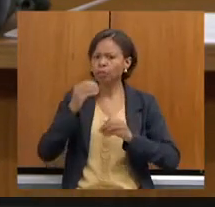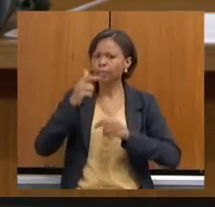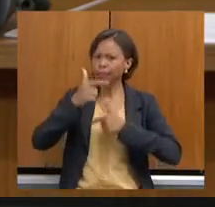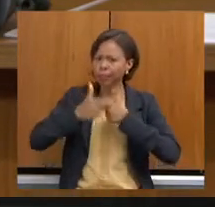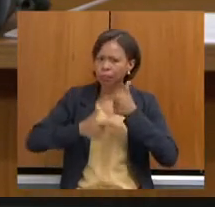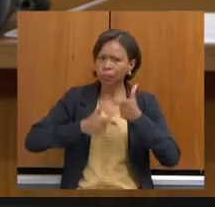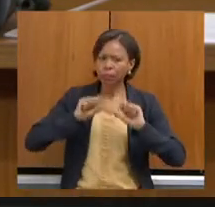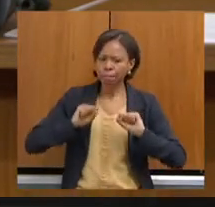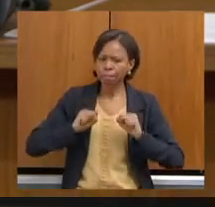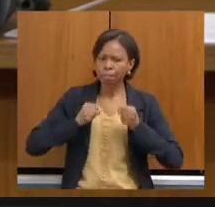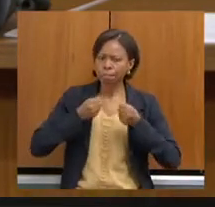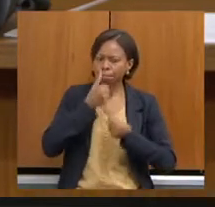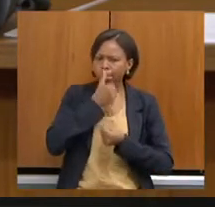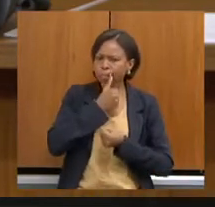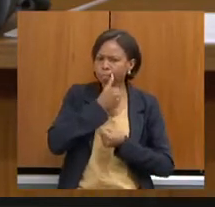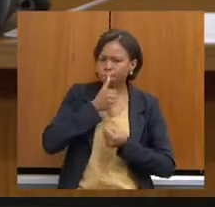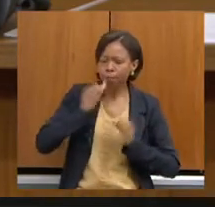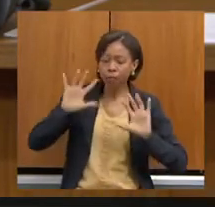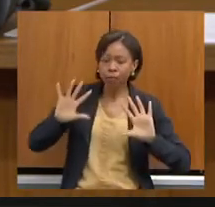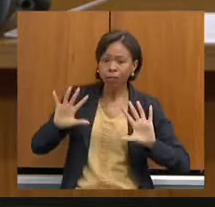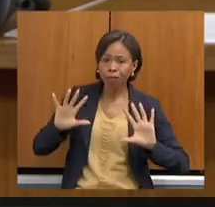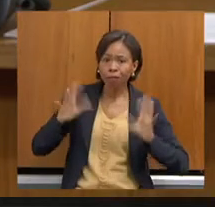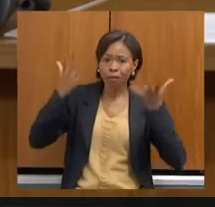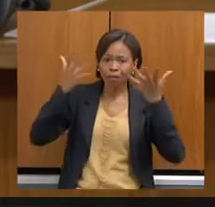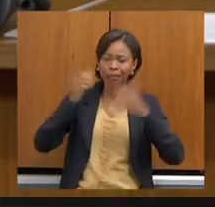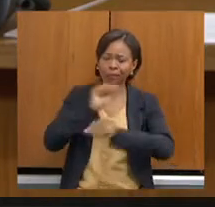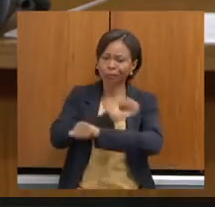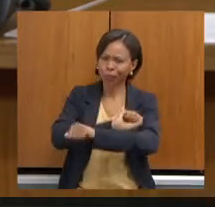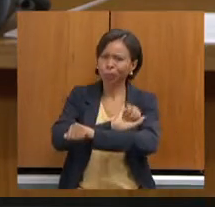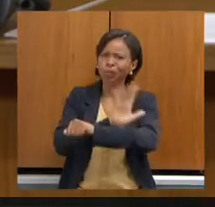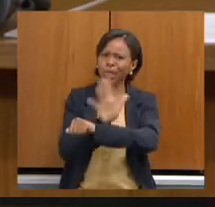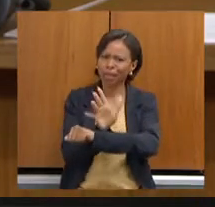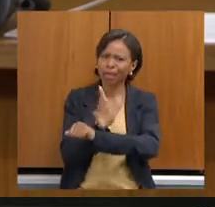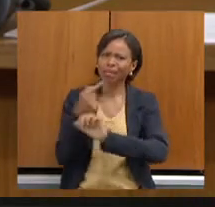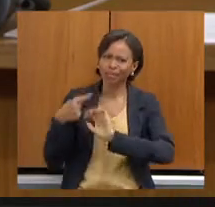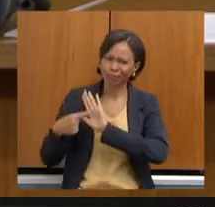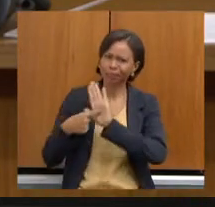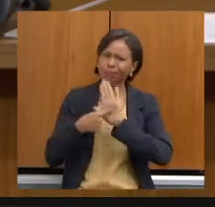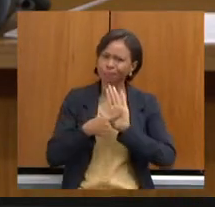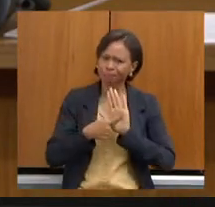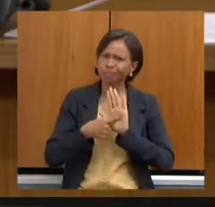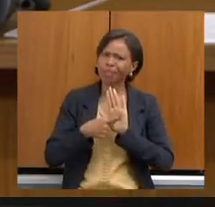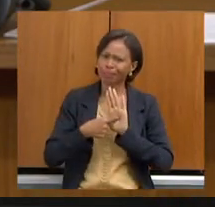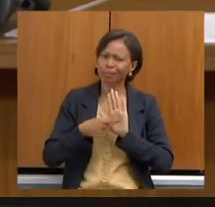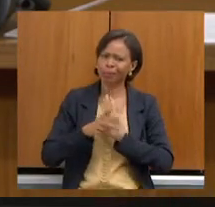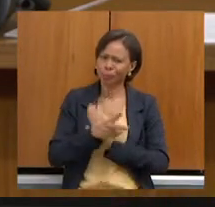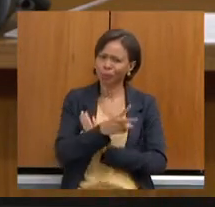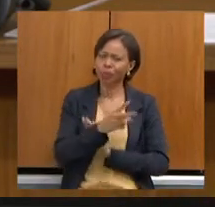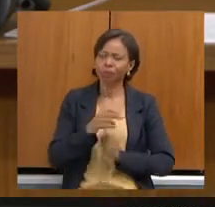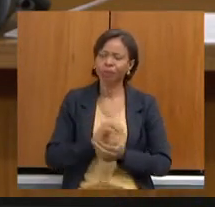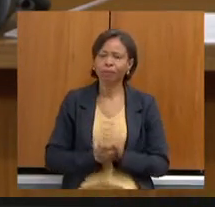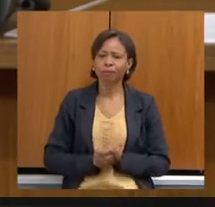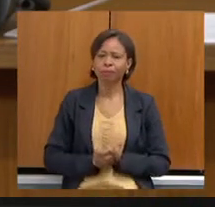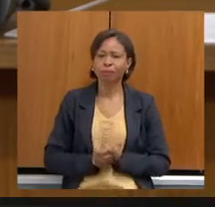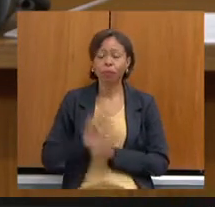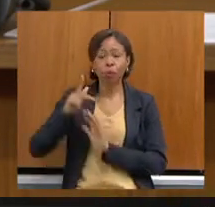a chama da expomontes Viva É sobre o projeto Jaíba eu vou sim me levar lá